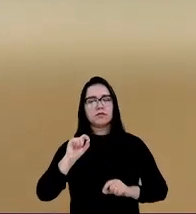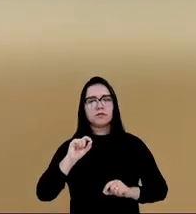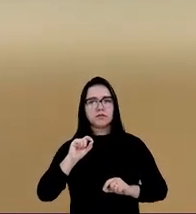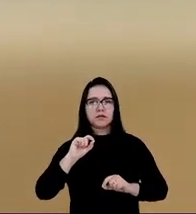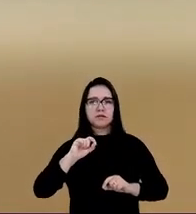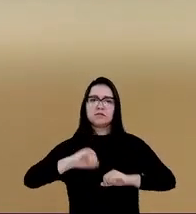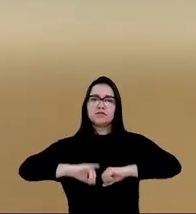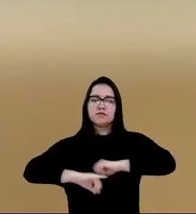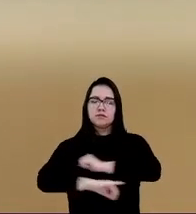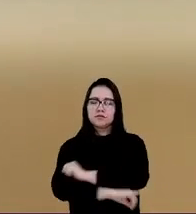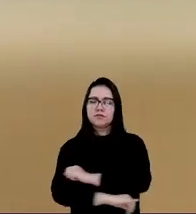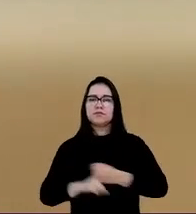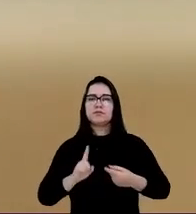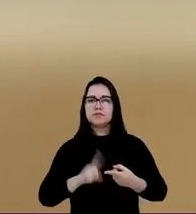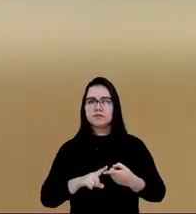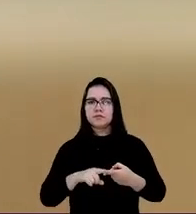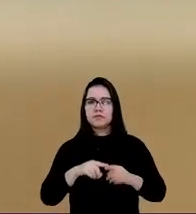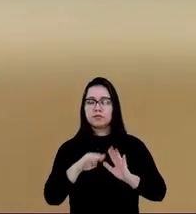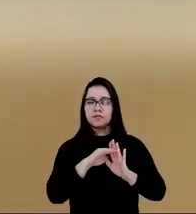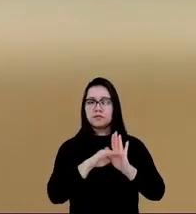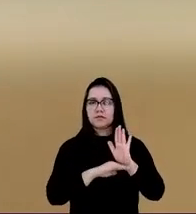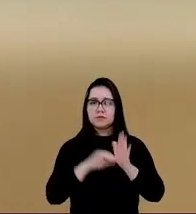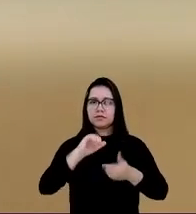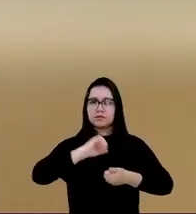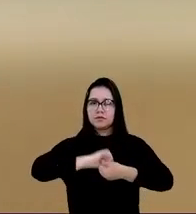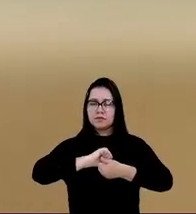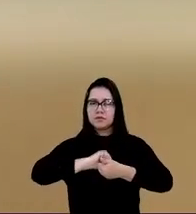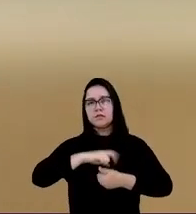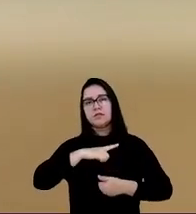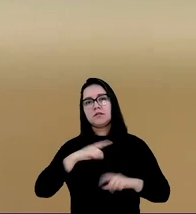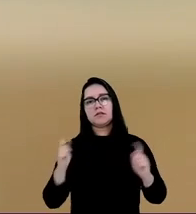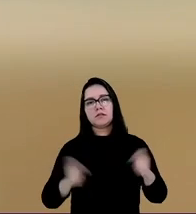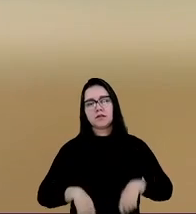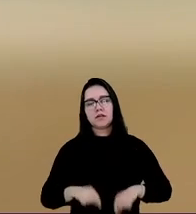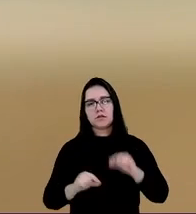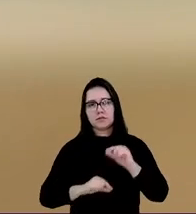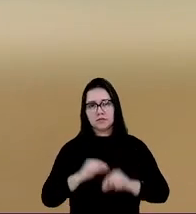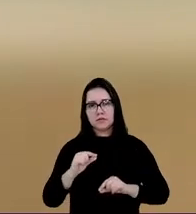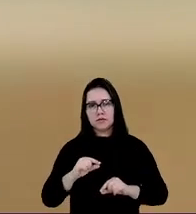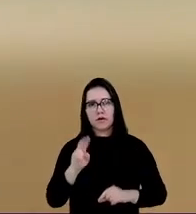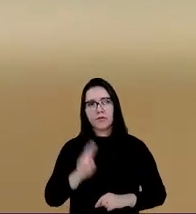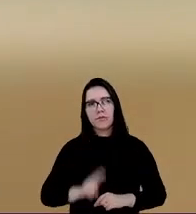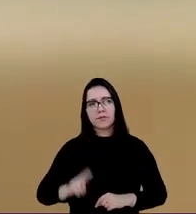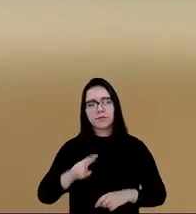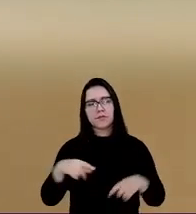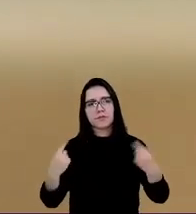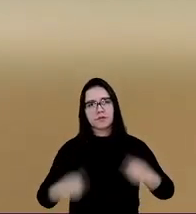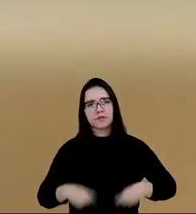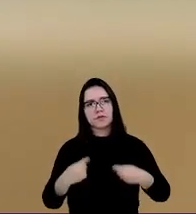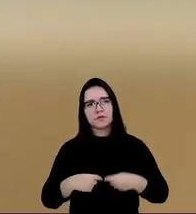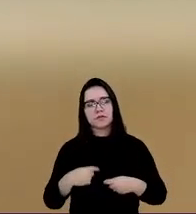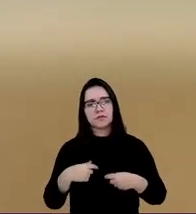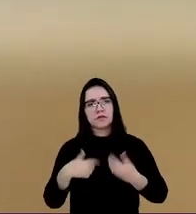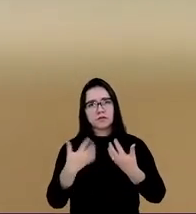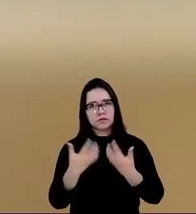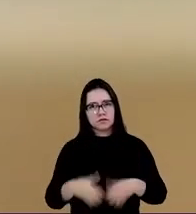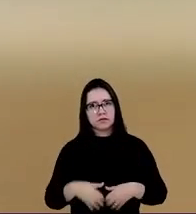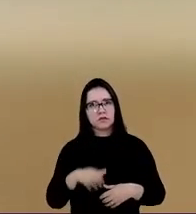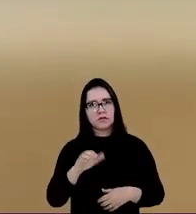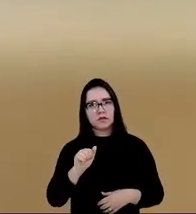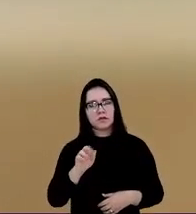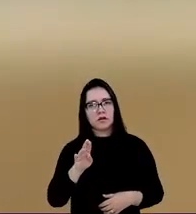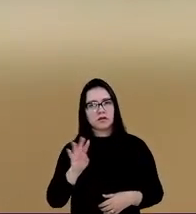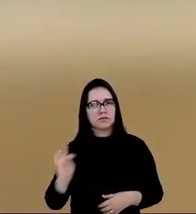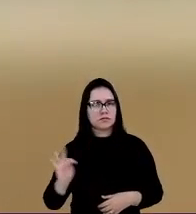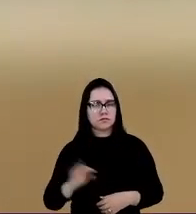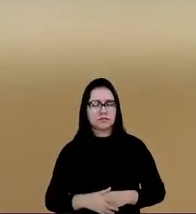infraestrutura o programa de qualidade, isso tem que ser utilizado na execução do CAR-T.